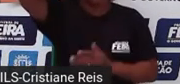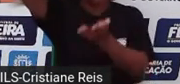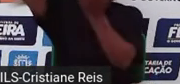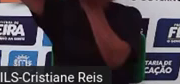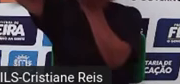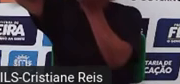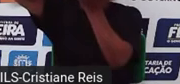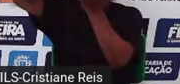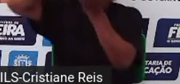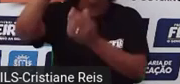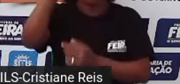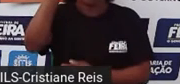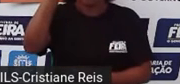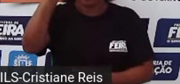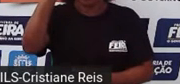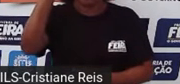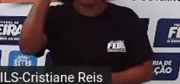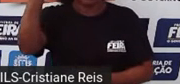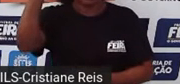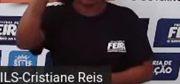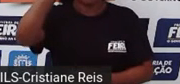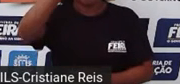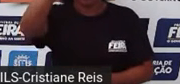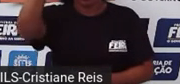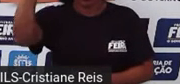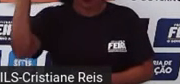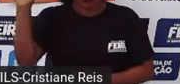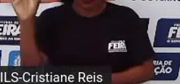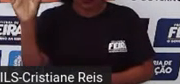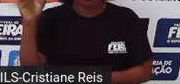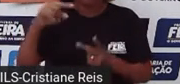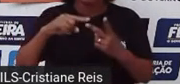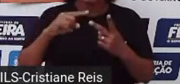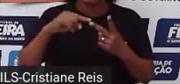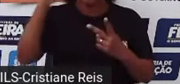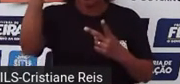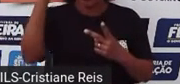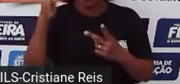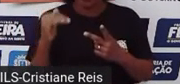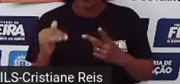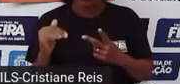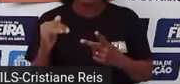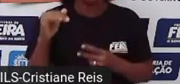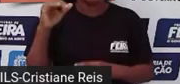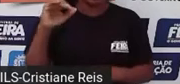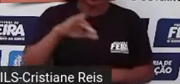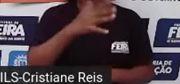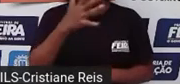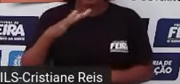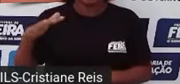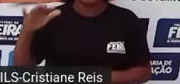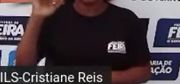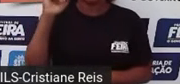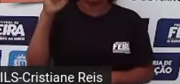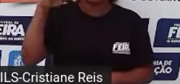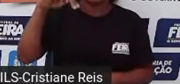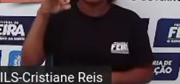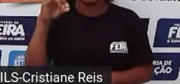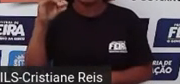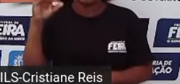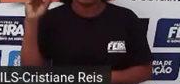tem aqui uma parte né o Oceano Pacífico e Oceano Índico especificamente aqui a gente tem a leste da Oceano